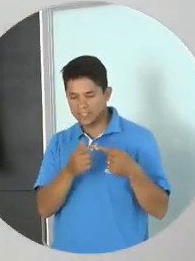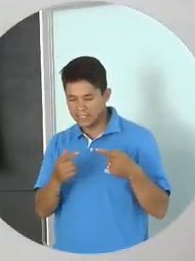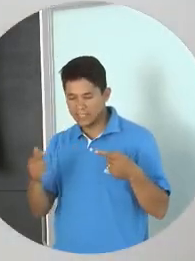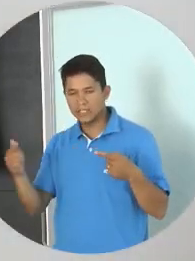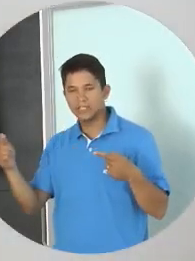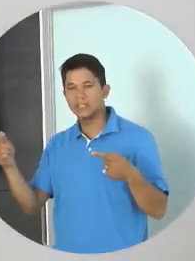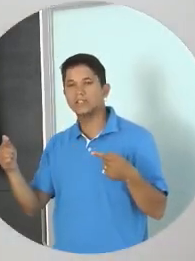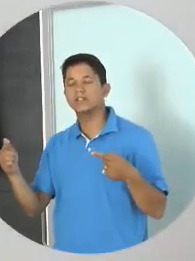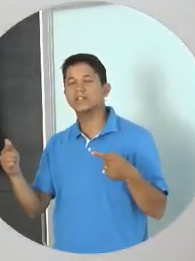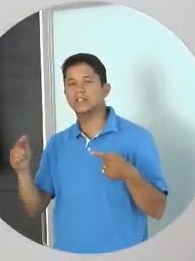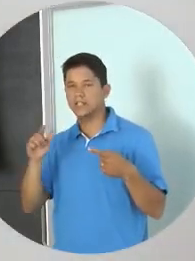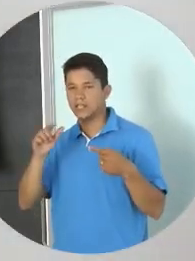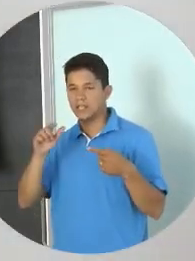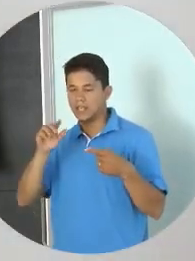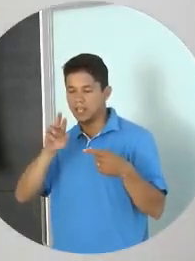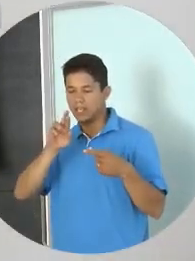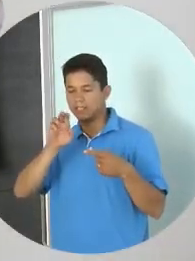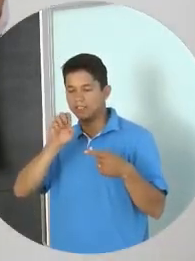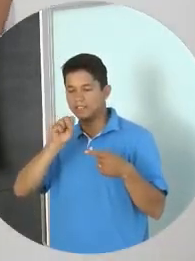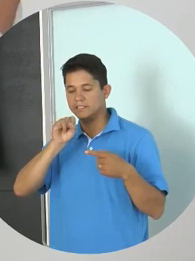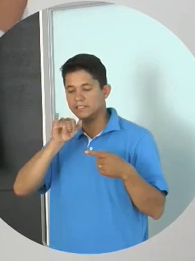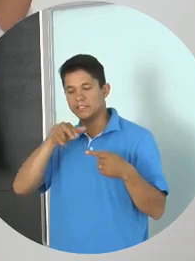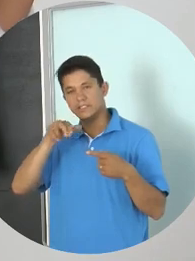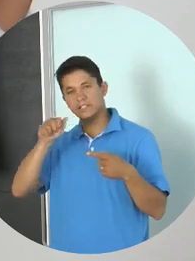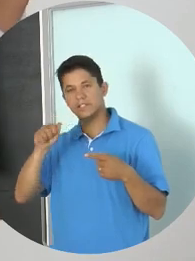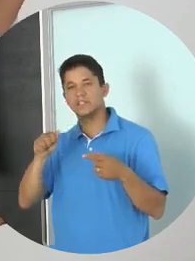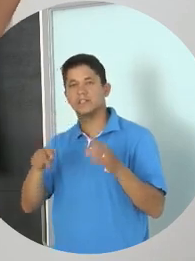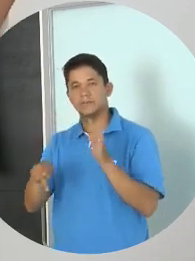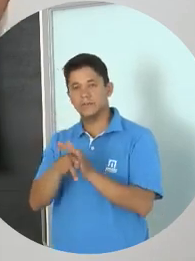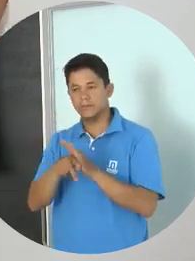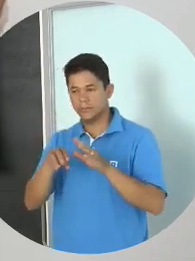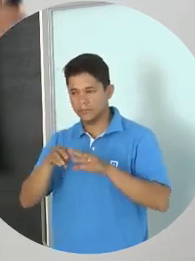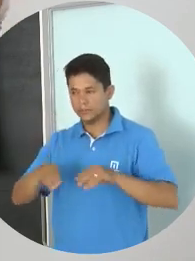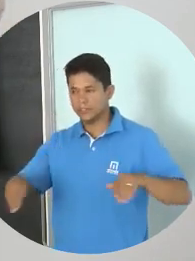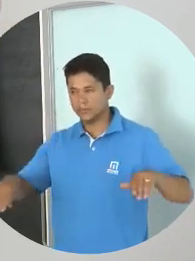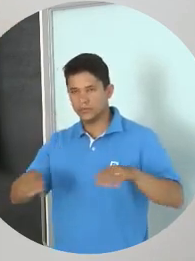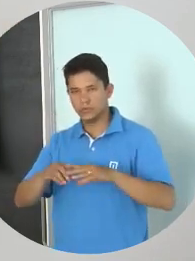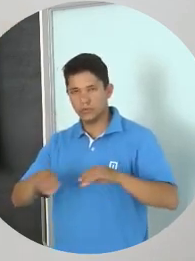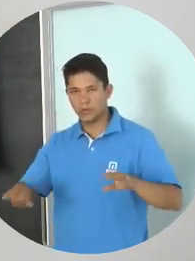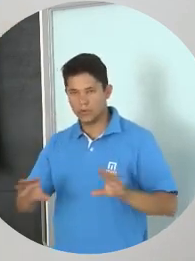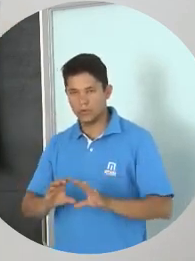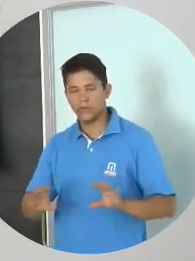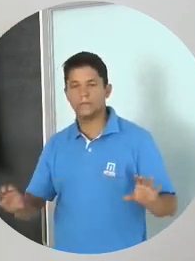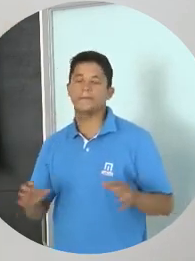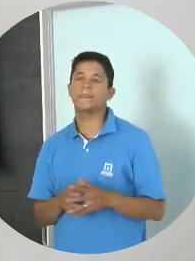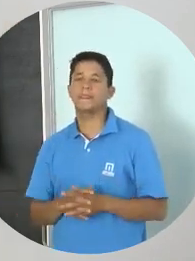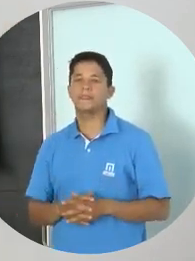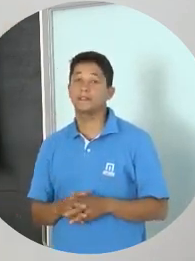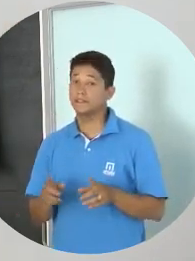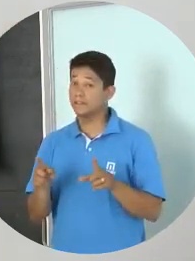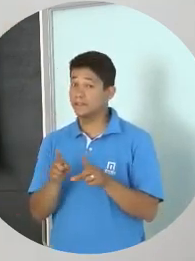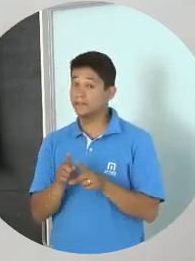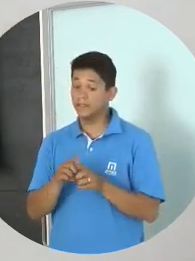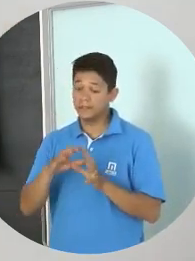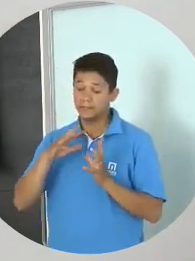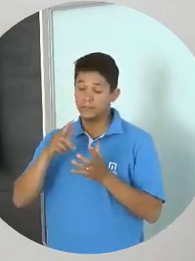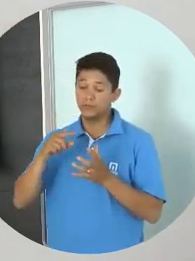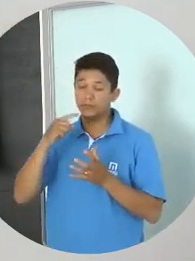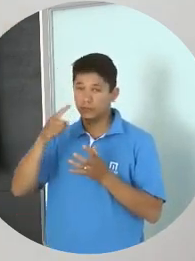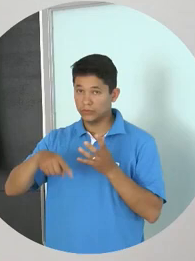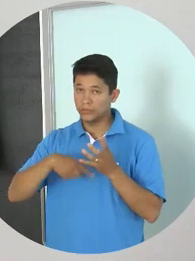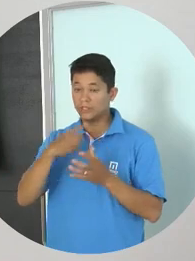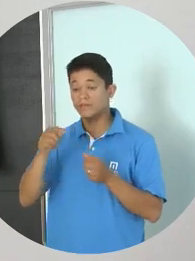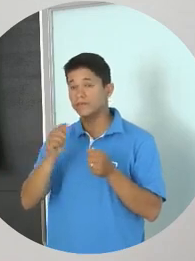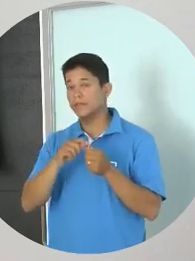resina para realmente melhorar as propriedades do solo e mostrar um pouco do que o mundo tem feito também, de uma forma